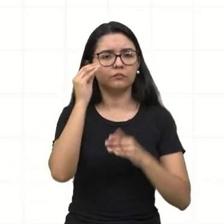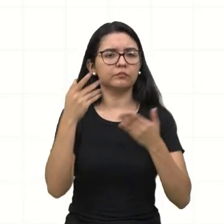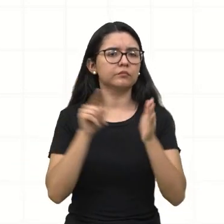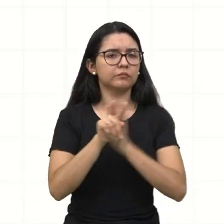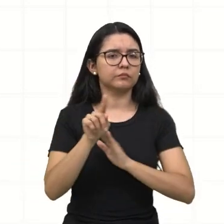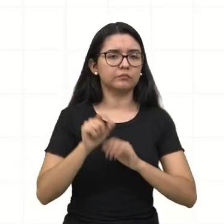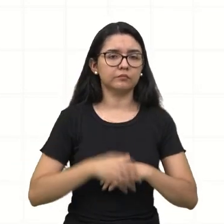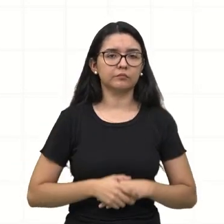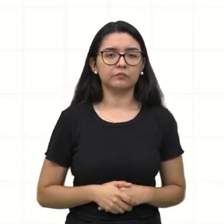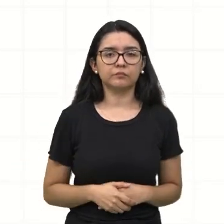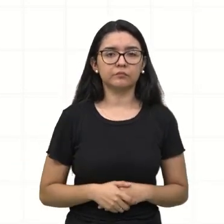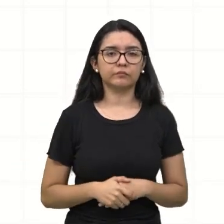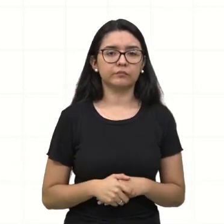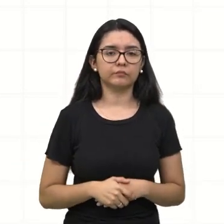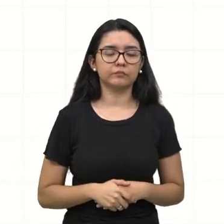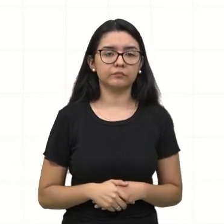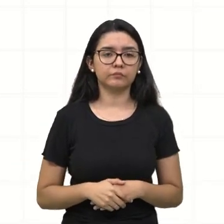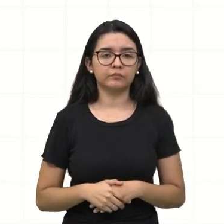aqui.